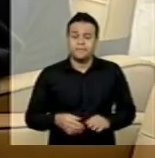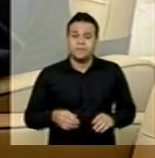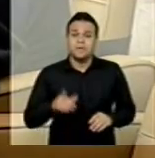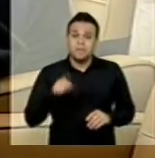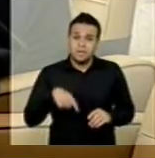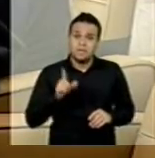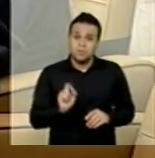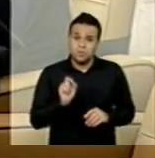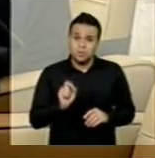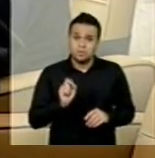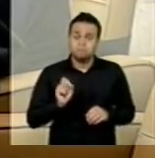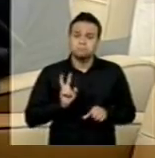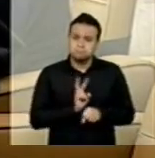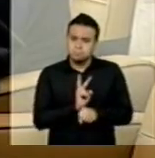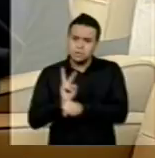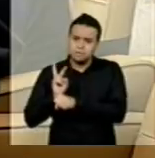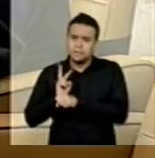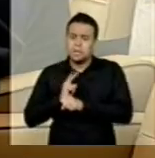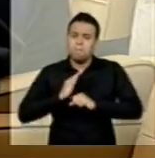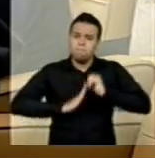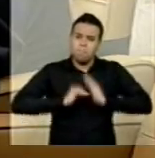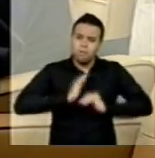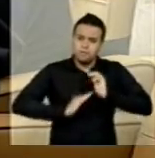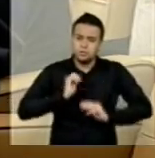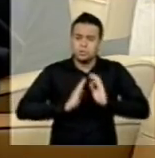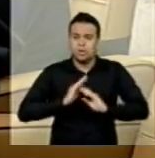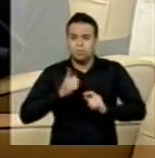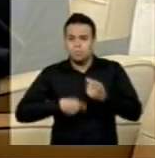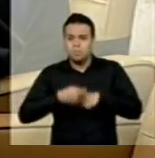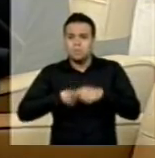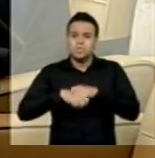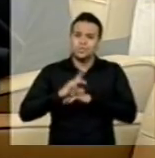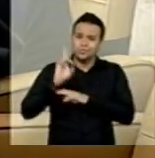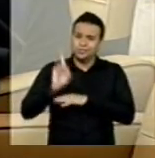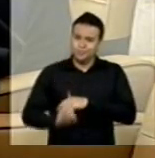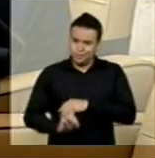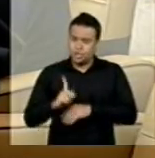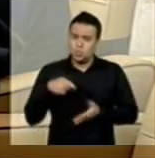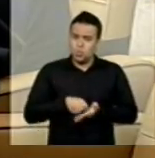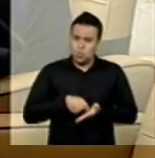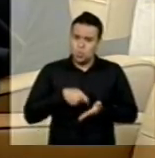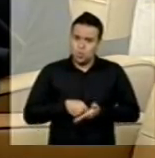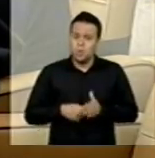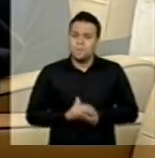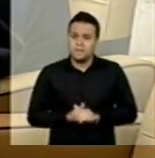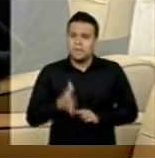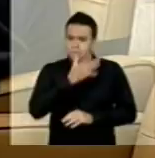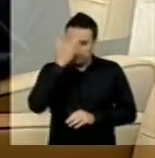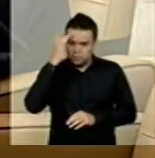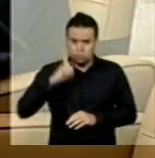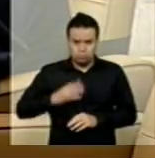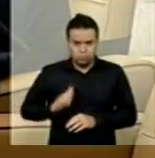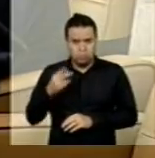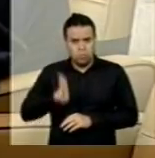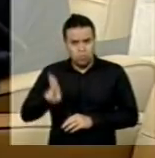categoria profissional ou da econômica, os direitos e obrigações daqueles que congrega, mas